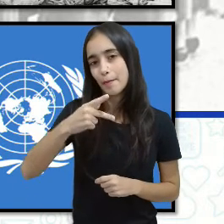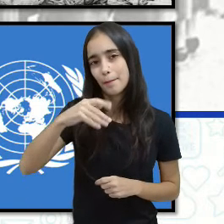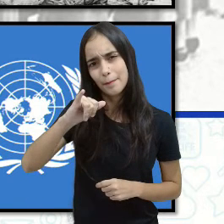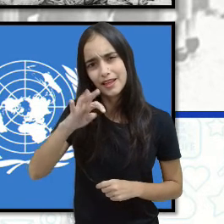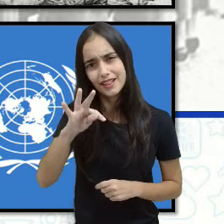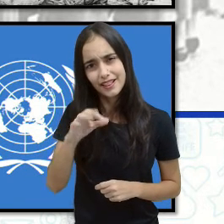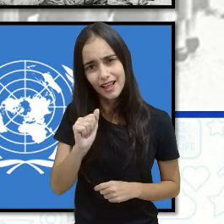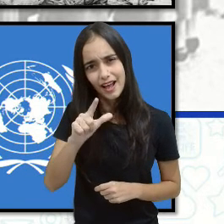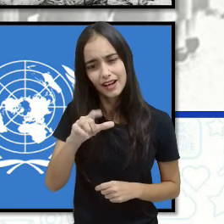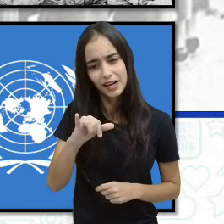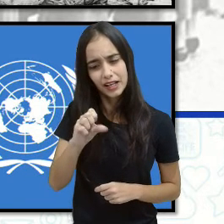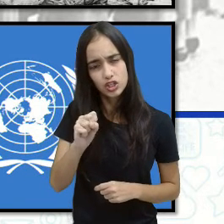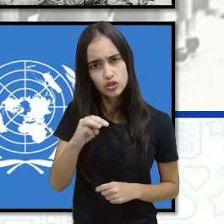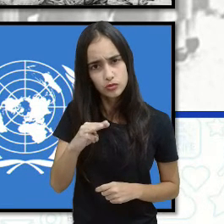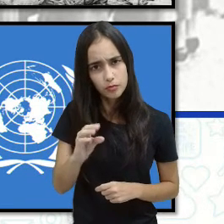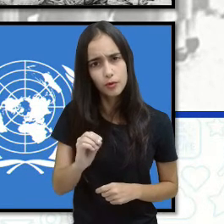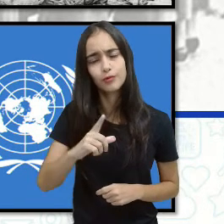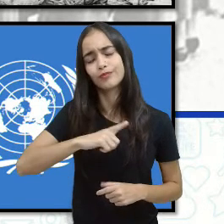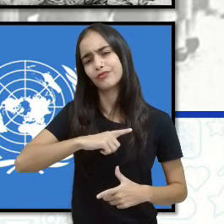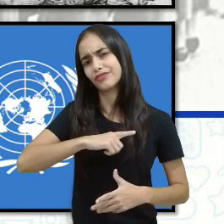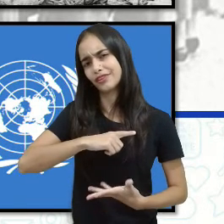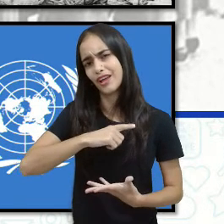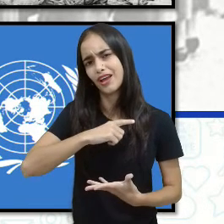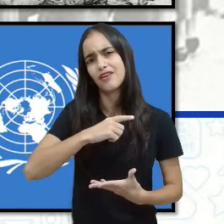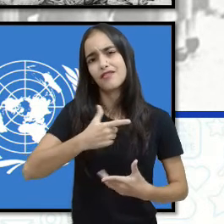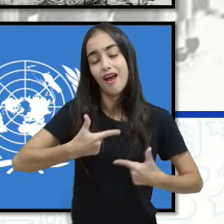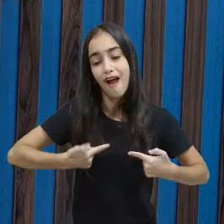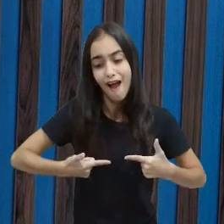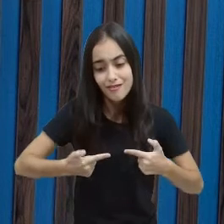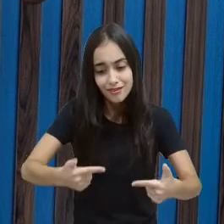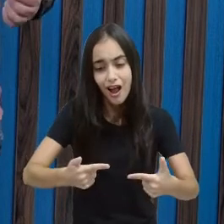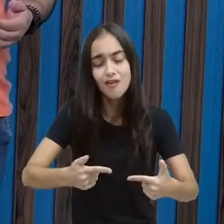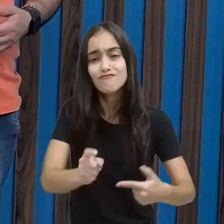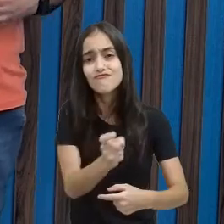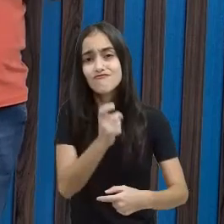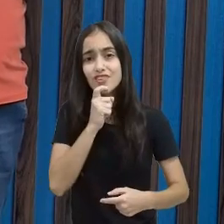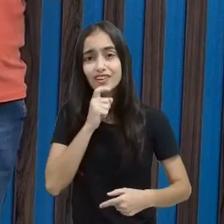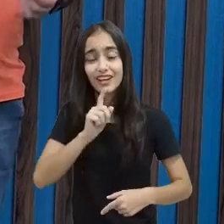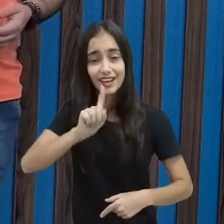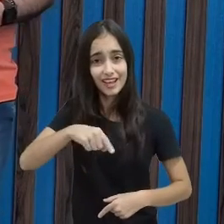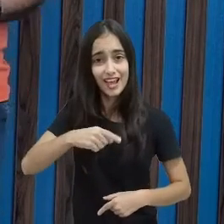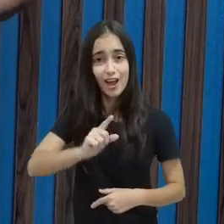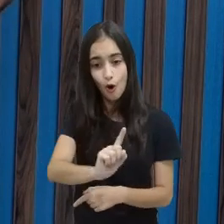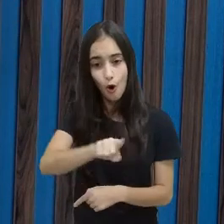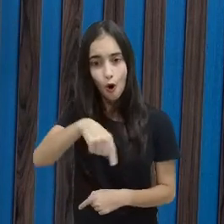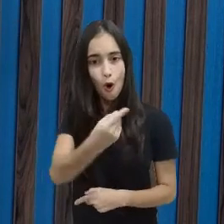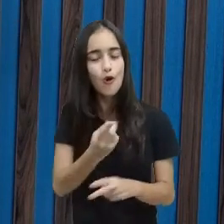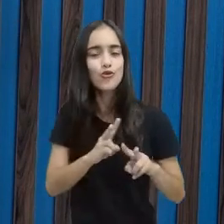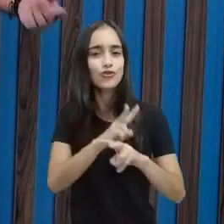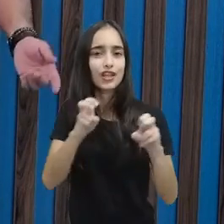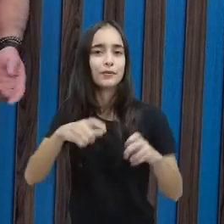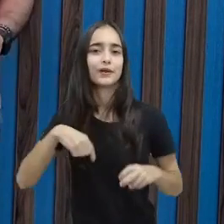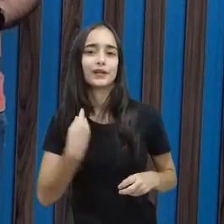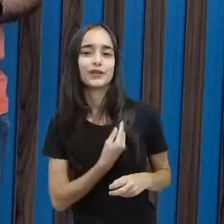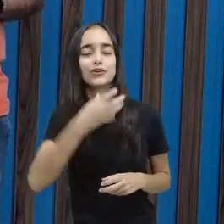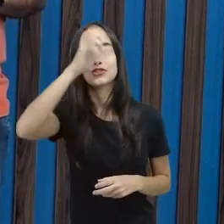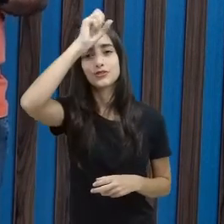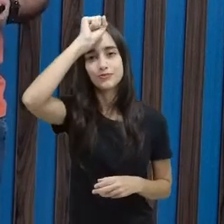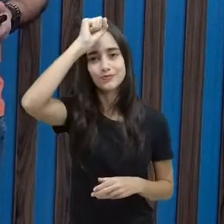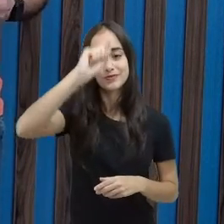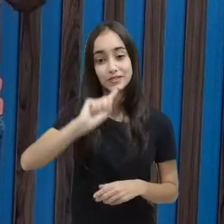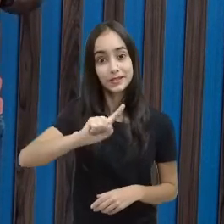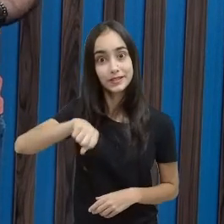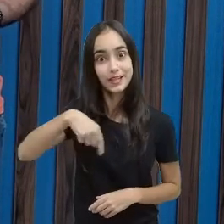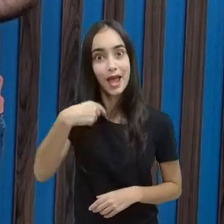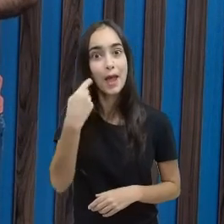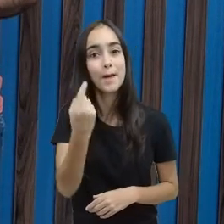União Soviética, que gerou aí a Guerra Fria, que é um outro episódio, né, que a gente vai